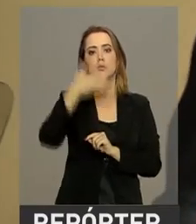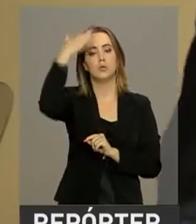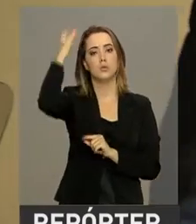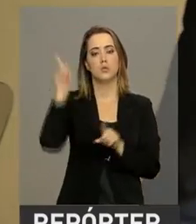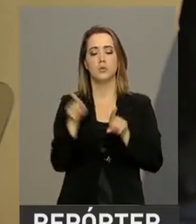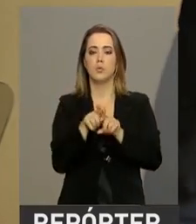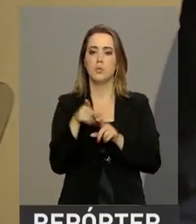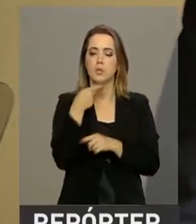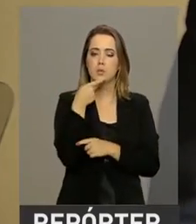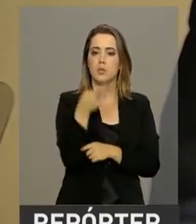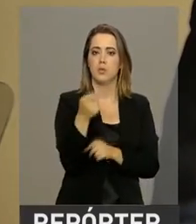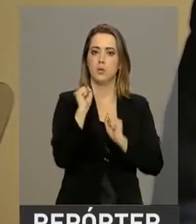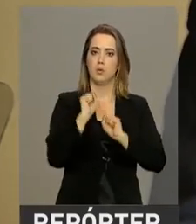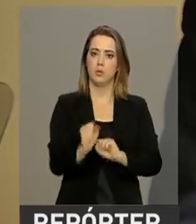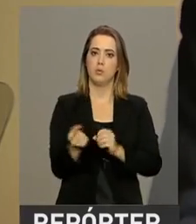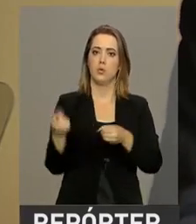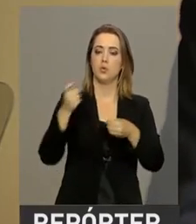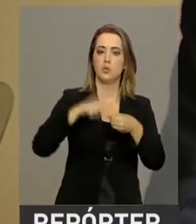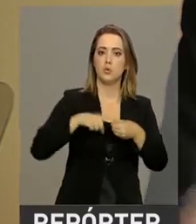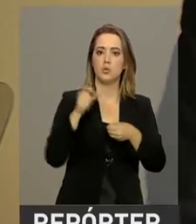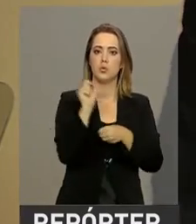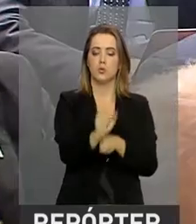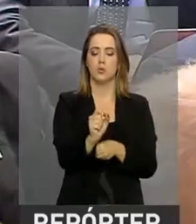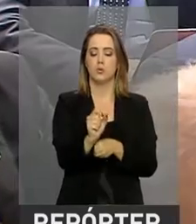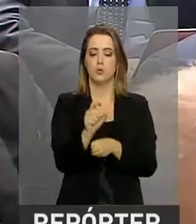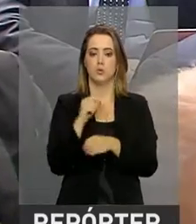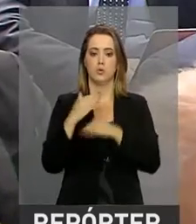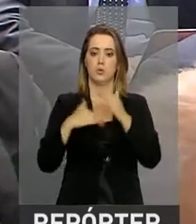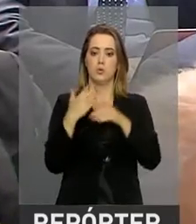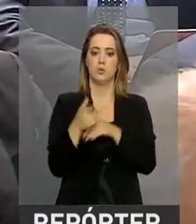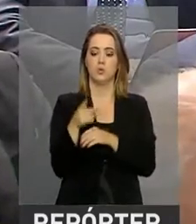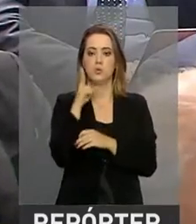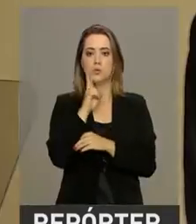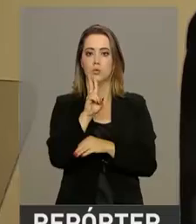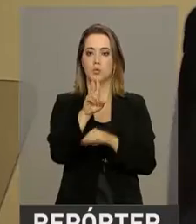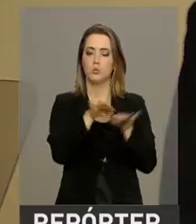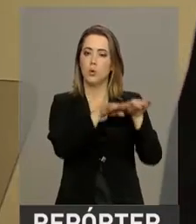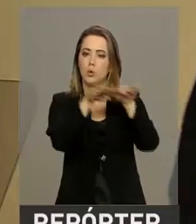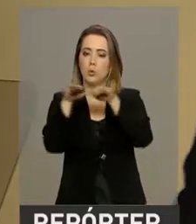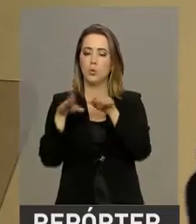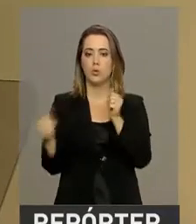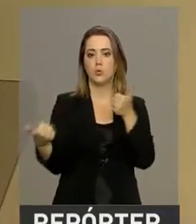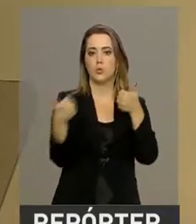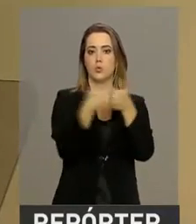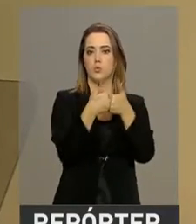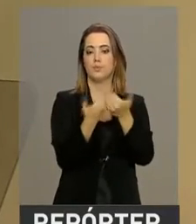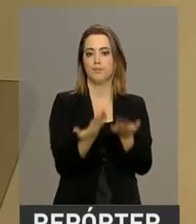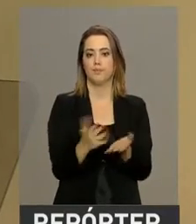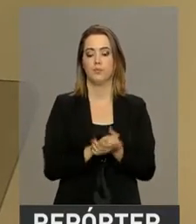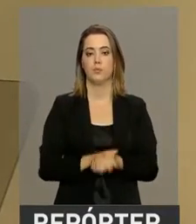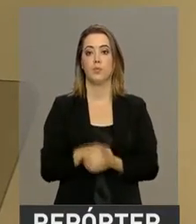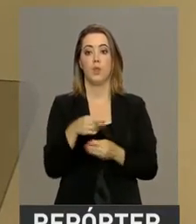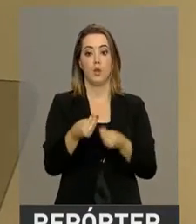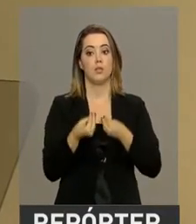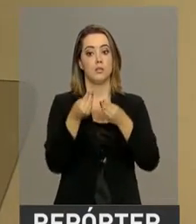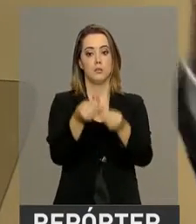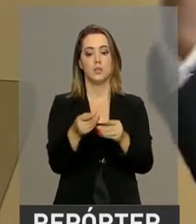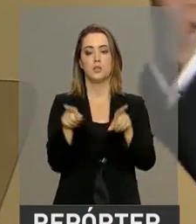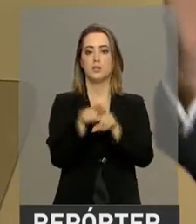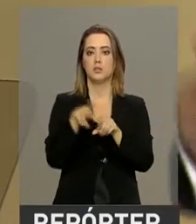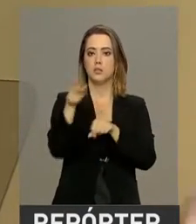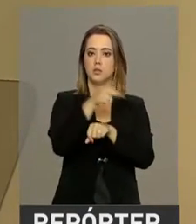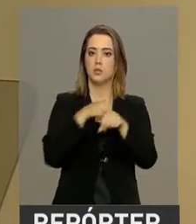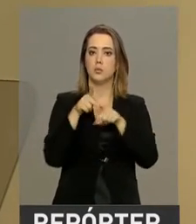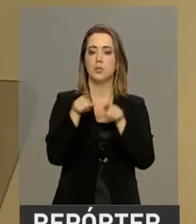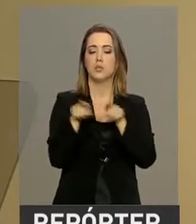país pode recuperar o grau de investimento no horizonte próximo isso também está dando ao país que